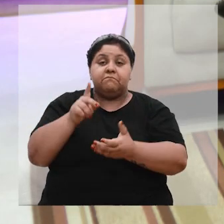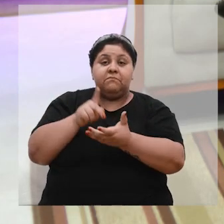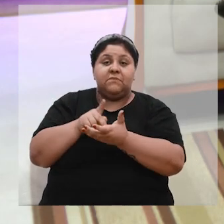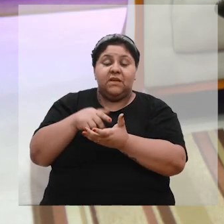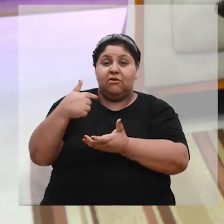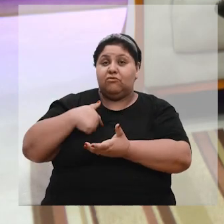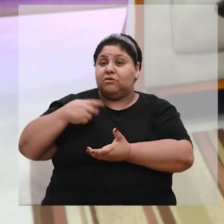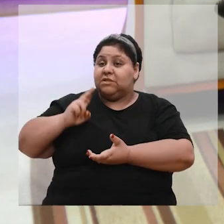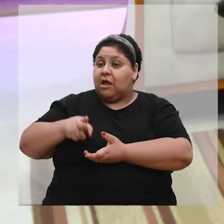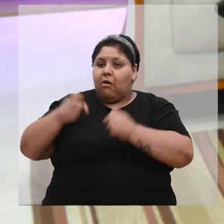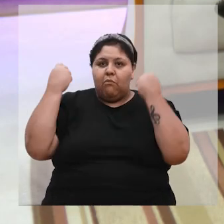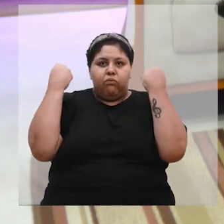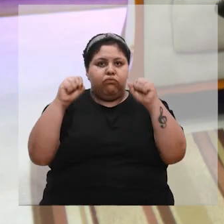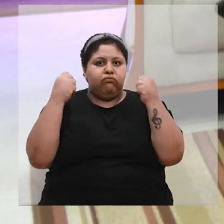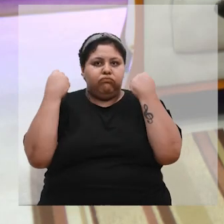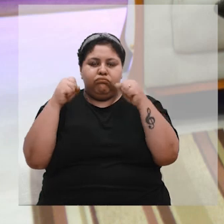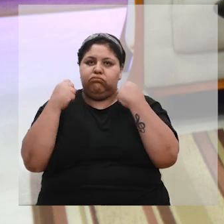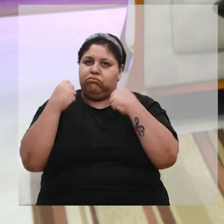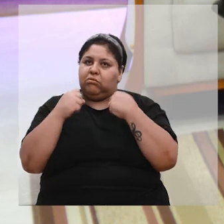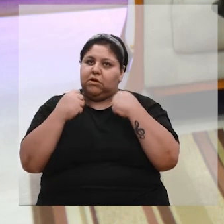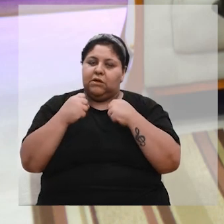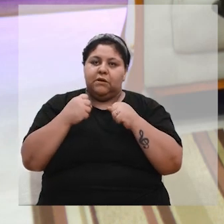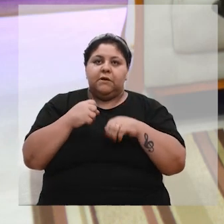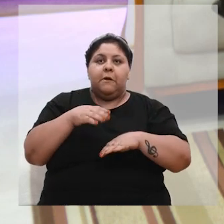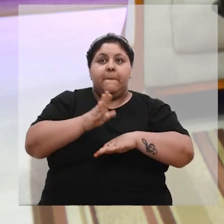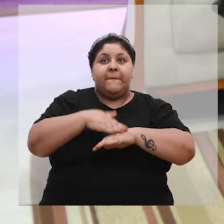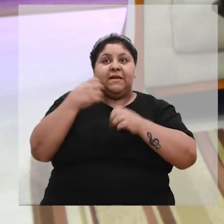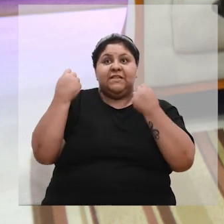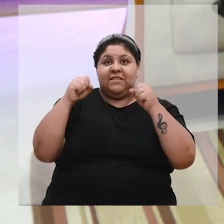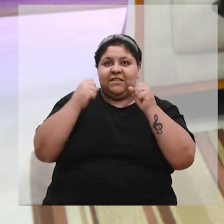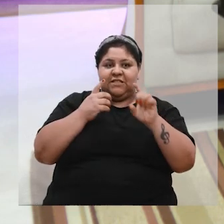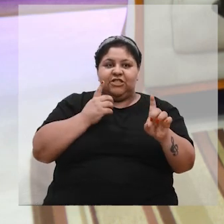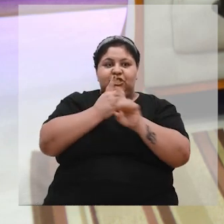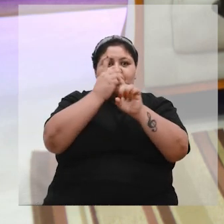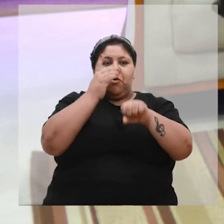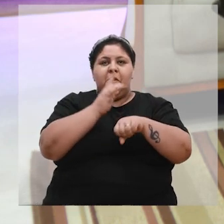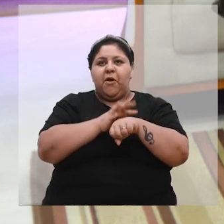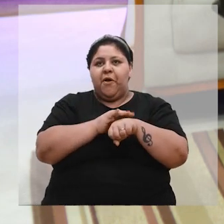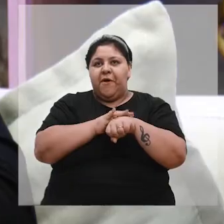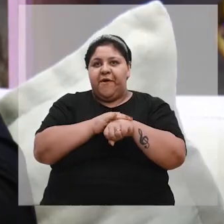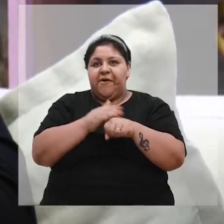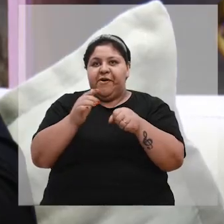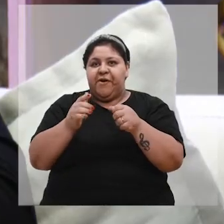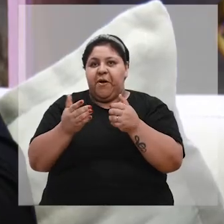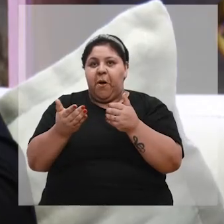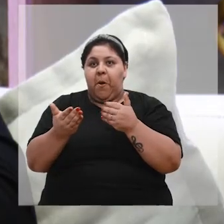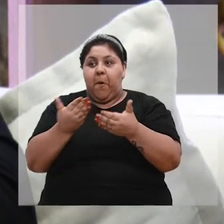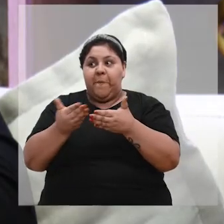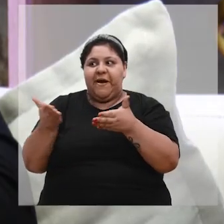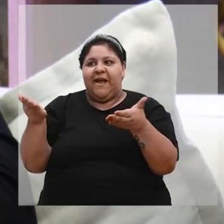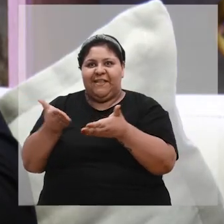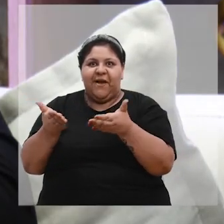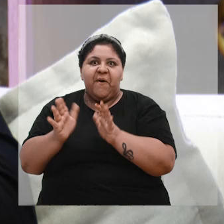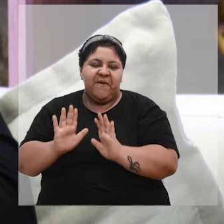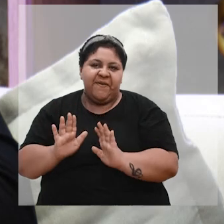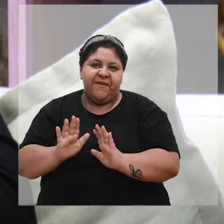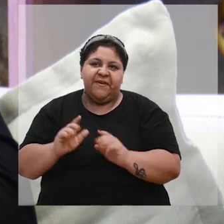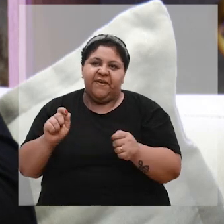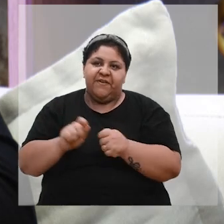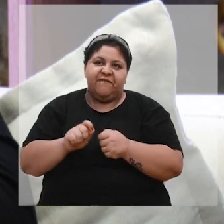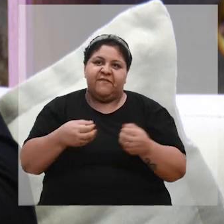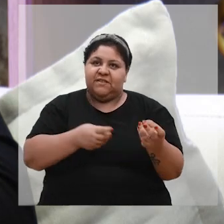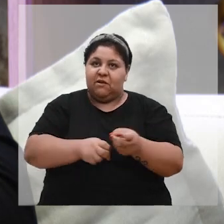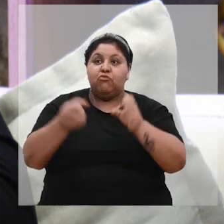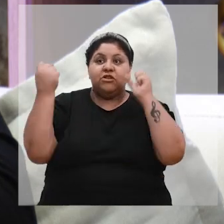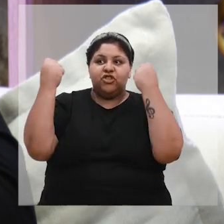tratamento? Na verdade, eu sempre fui muito ativa, assim, eu acho que eu era bem mais ativa quando eu descobri que eu tava doente do que agora, né, se fosse fazer um